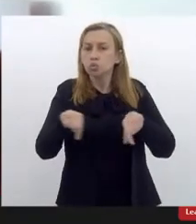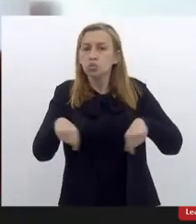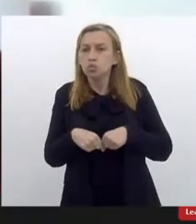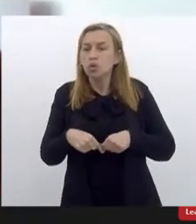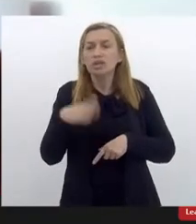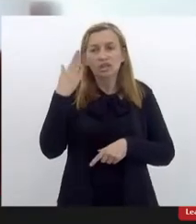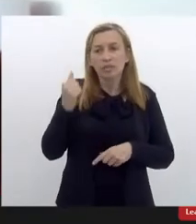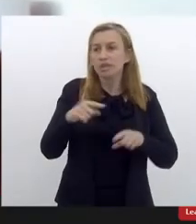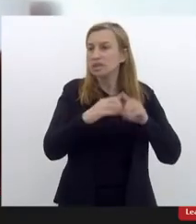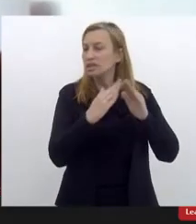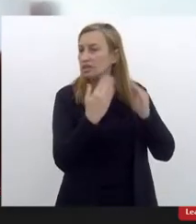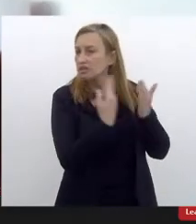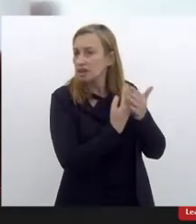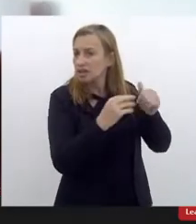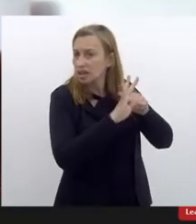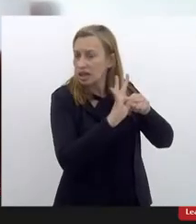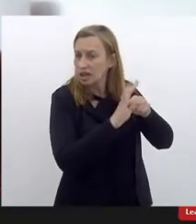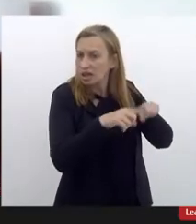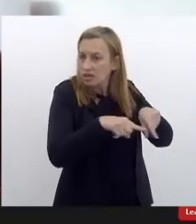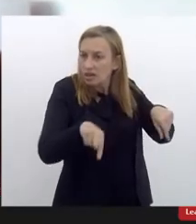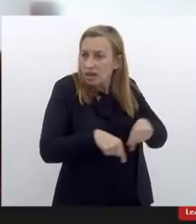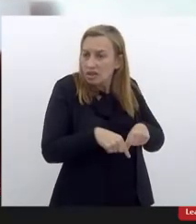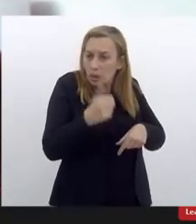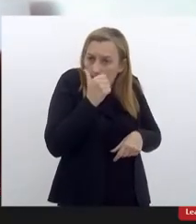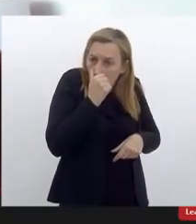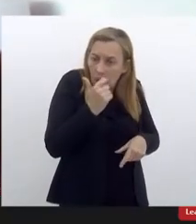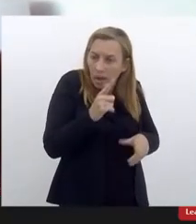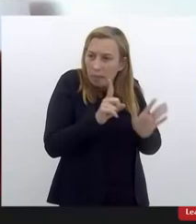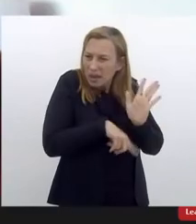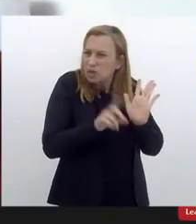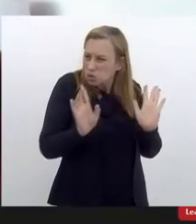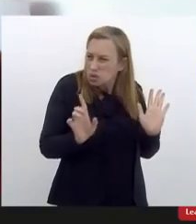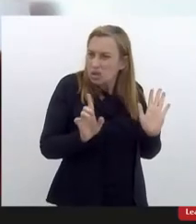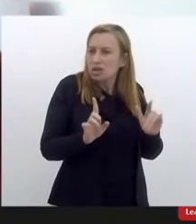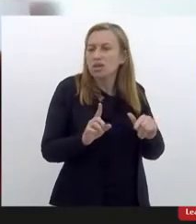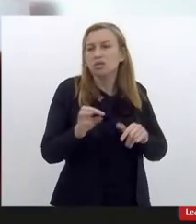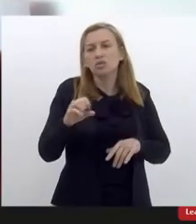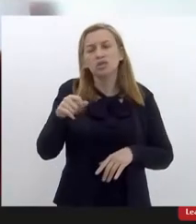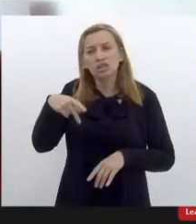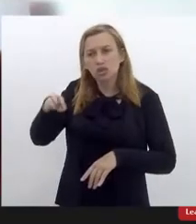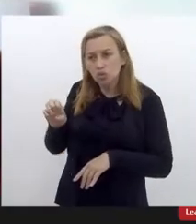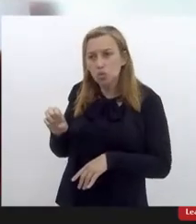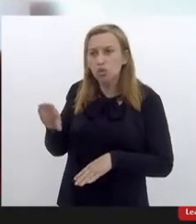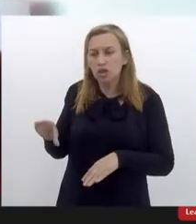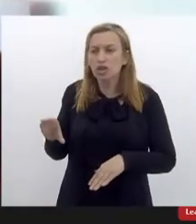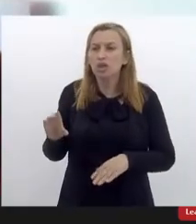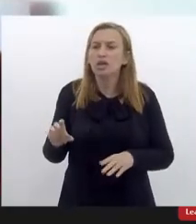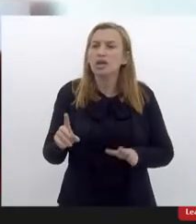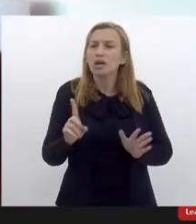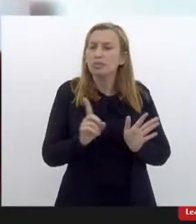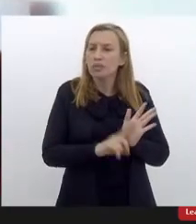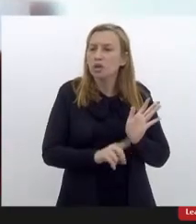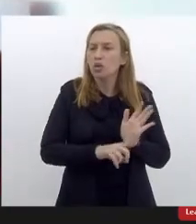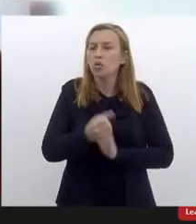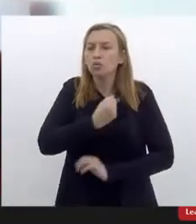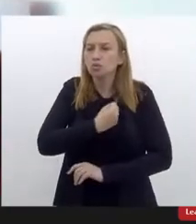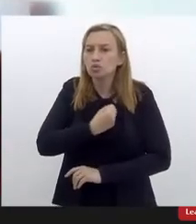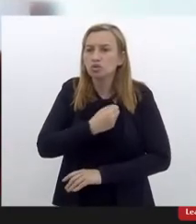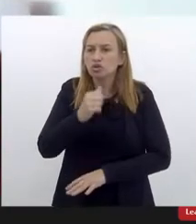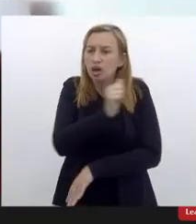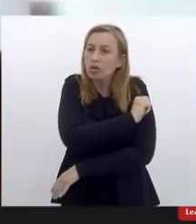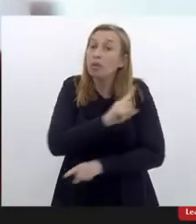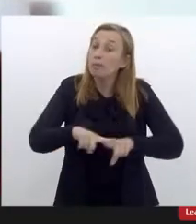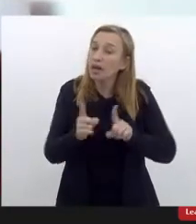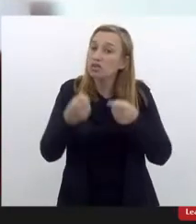na FATEC as salas são um pouco menos lotadas, né, do que na SEDUC, são modulações um pouco menores, mas isso também